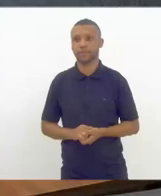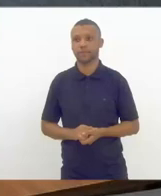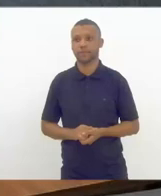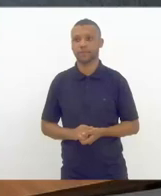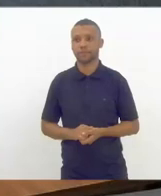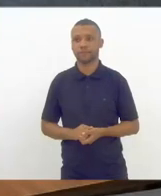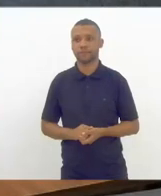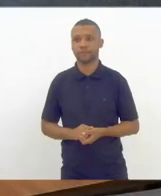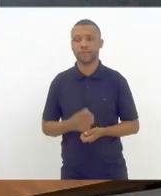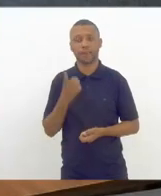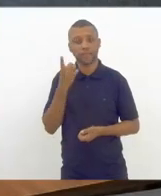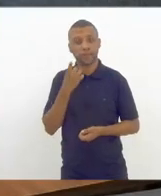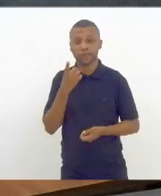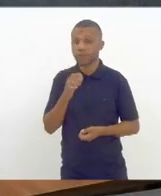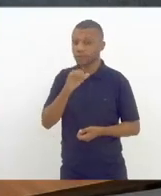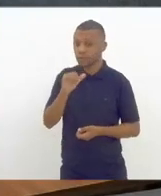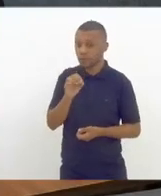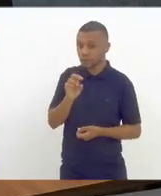Deputado Jorge.